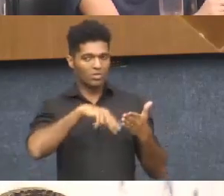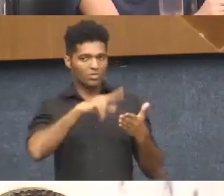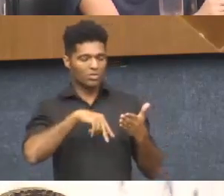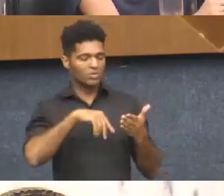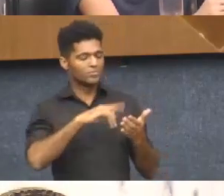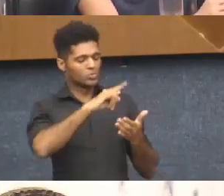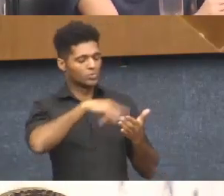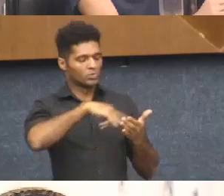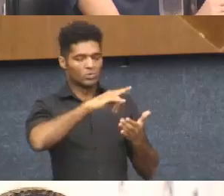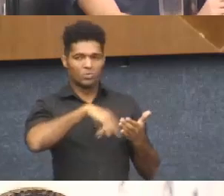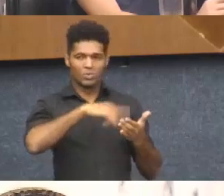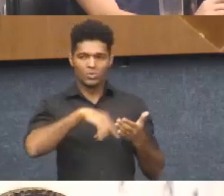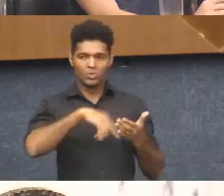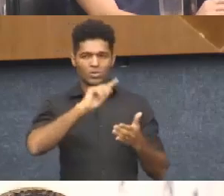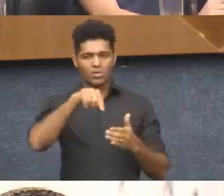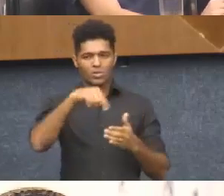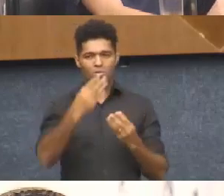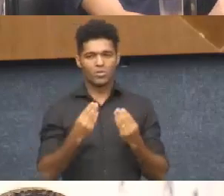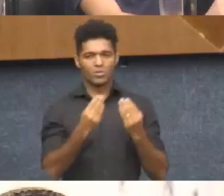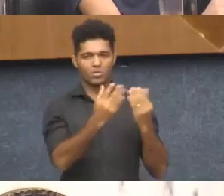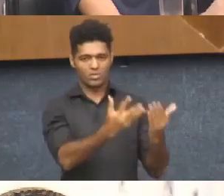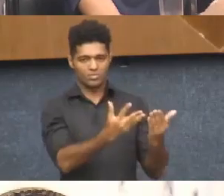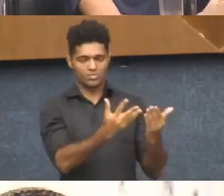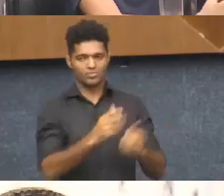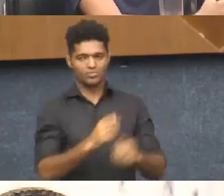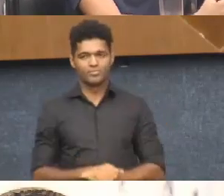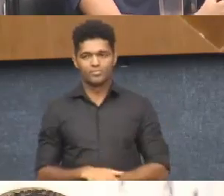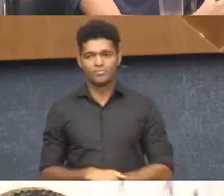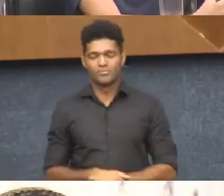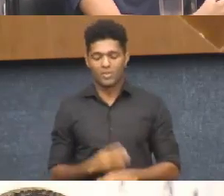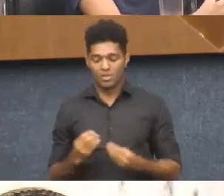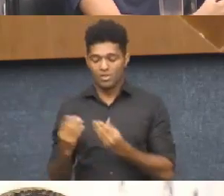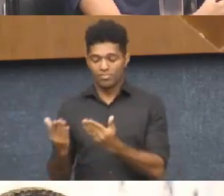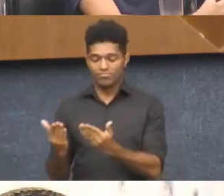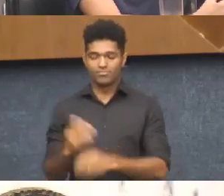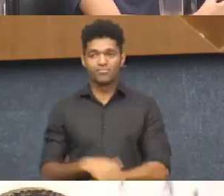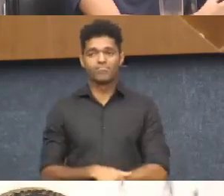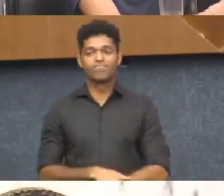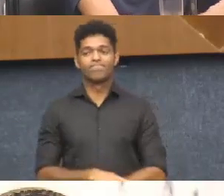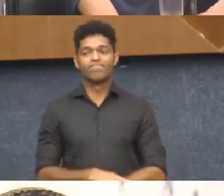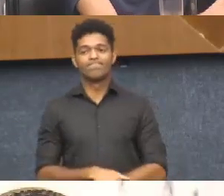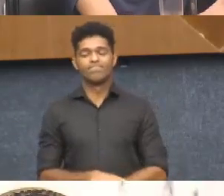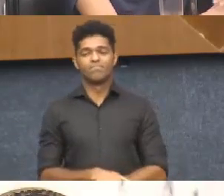no pergaminho e procederá à entrega da honraria ao homenageado.